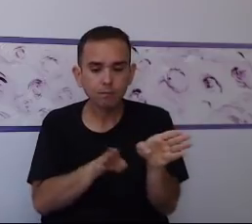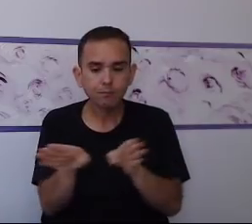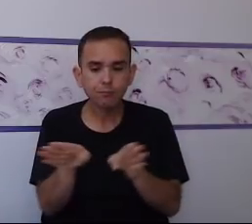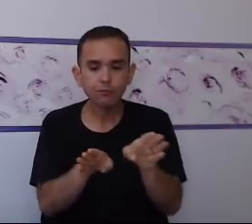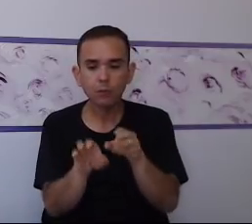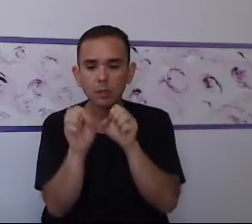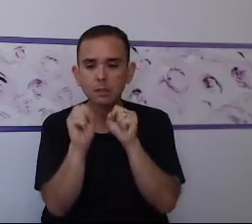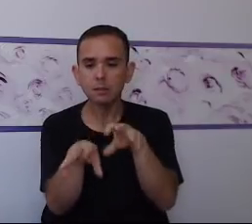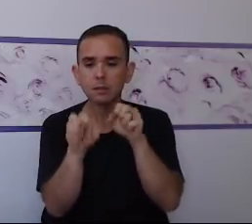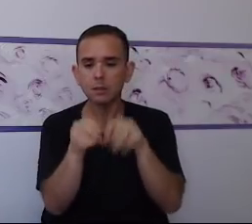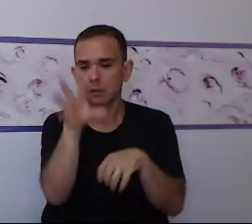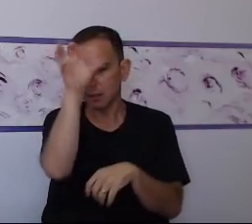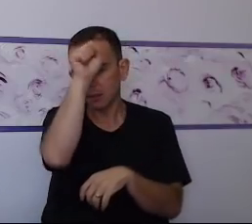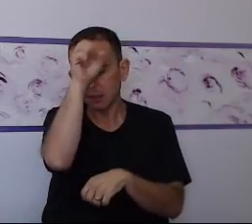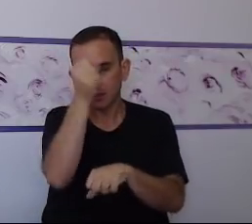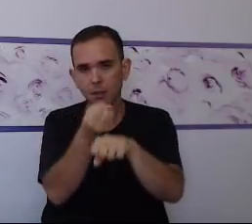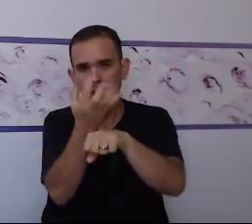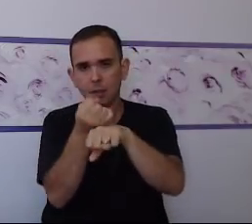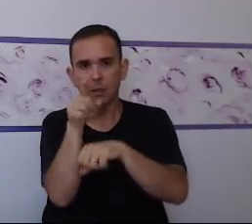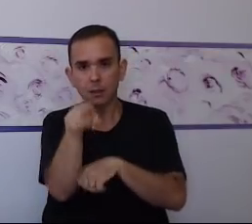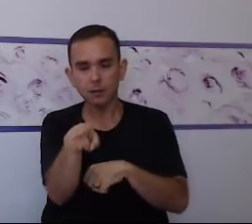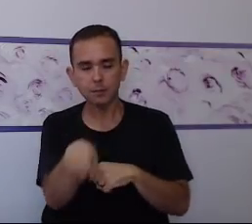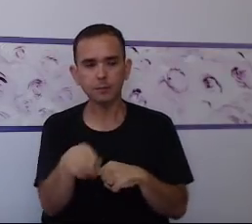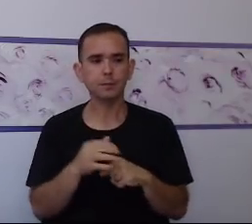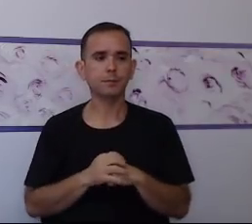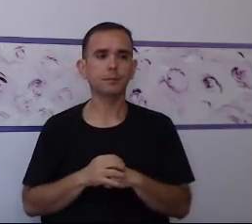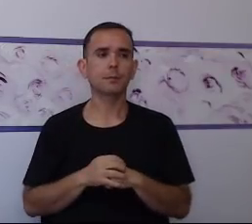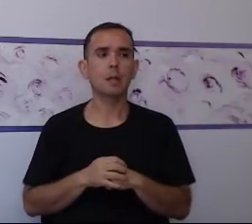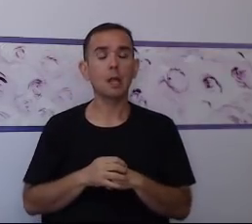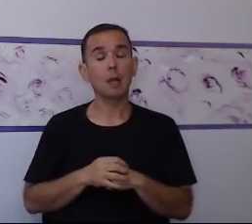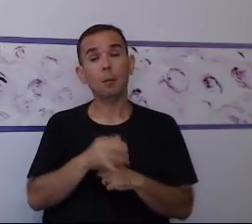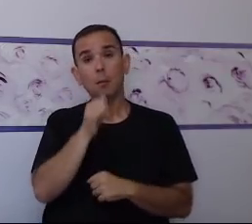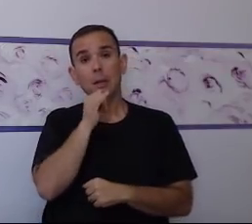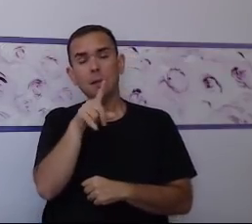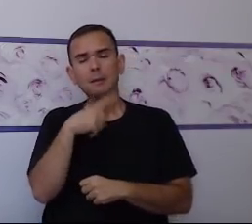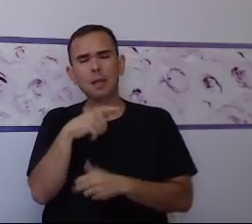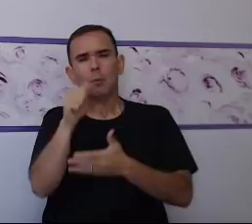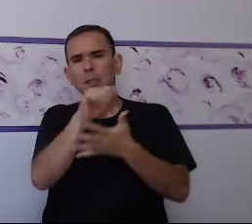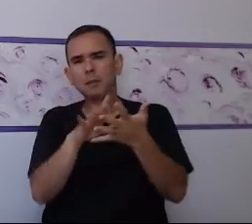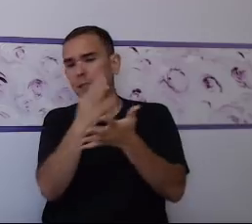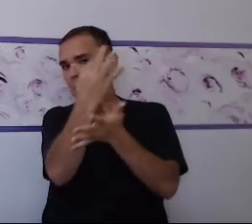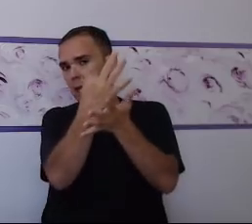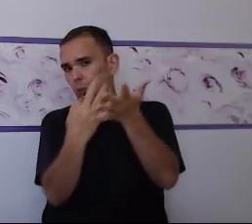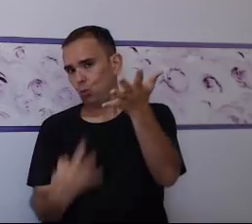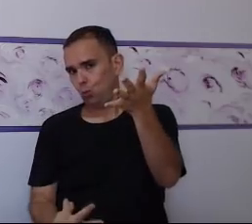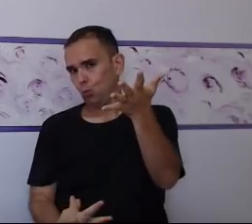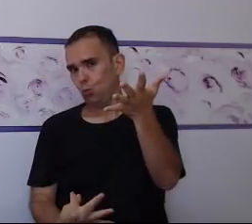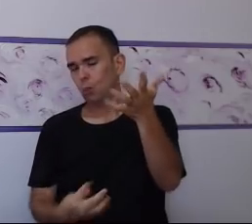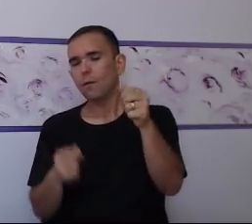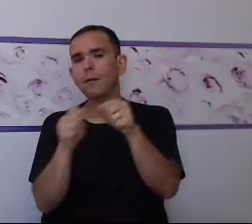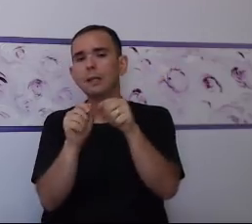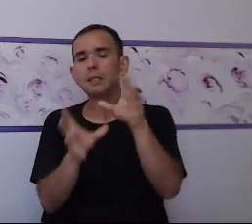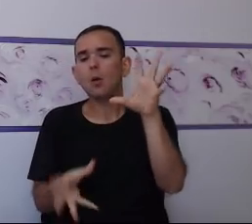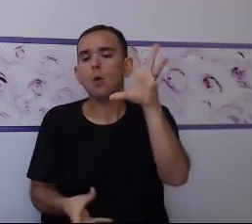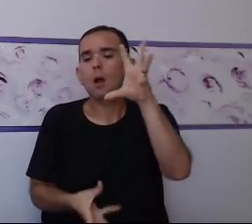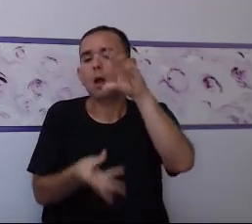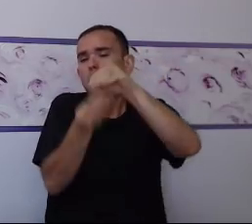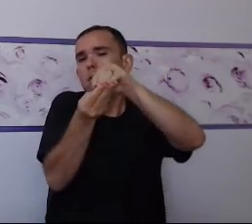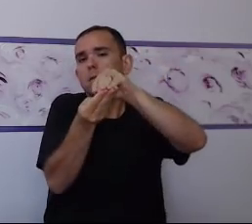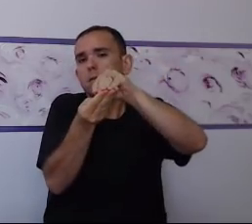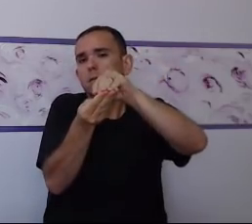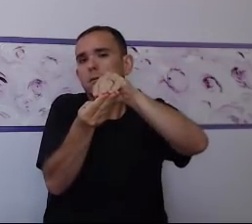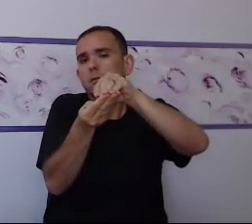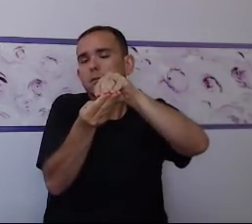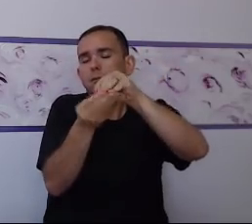de ensino-aprendizagem nesse aluno? Então, a gente, vamos supor, tem uma atividade de texto, fazer uma redução desse texto,